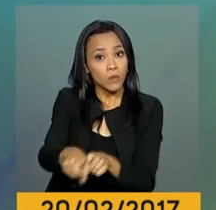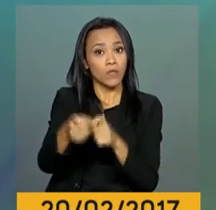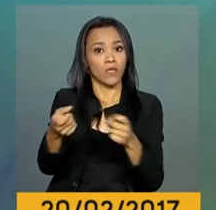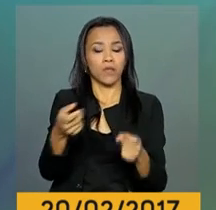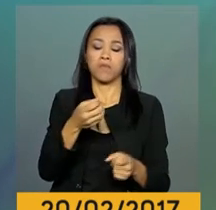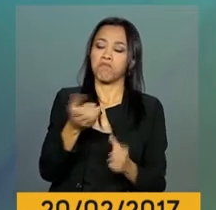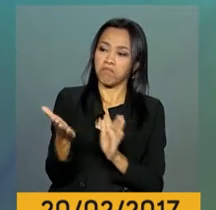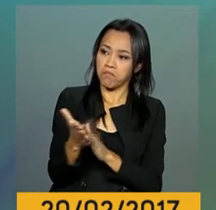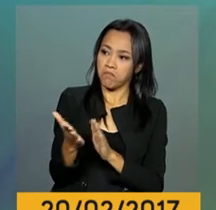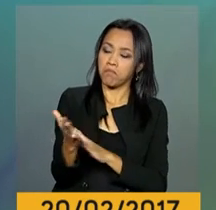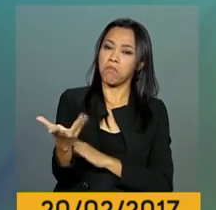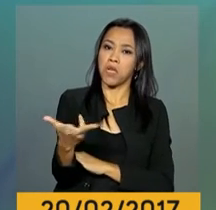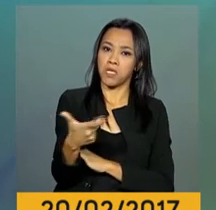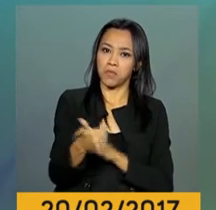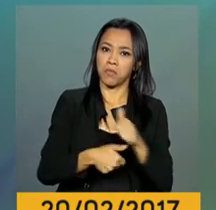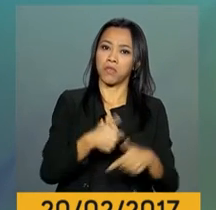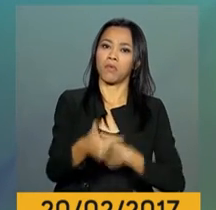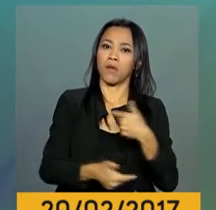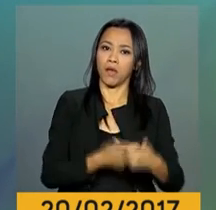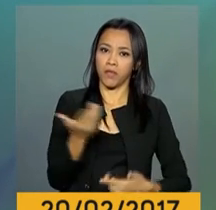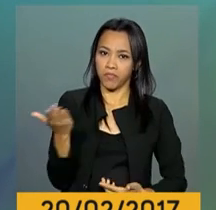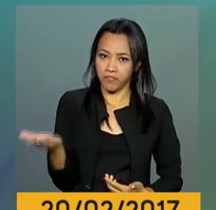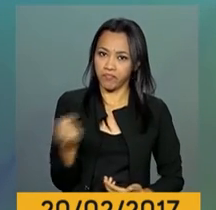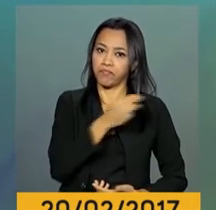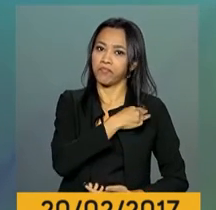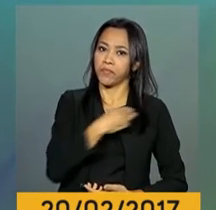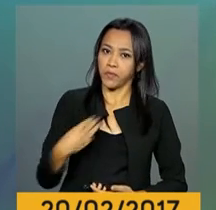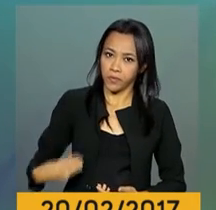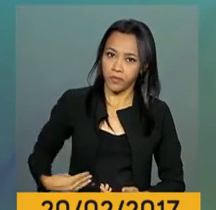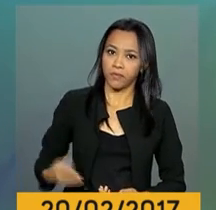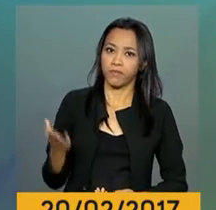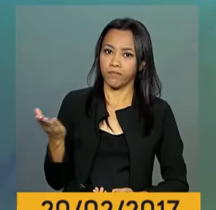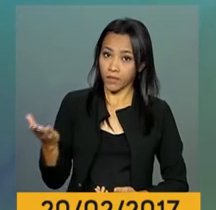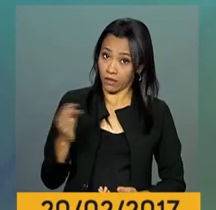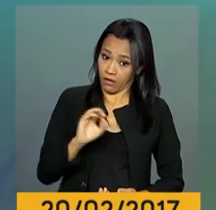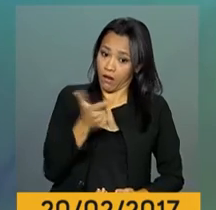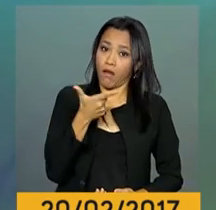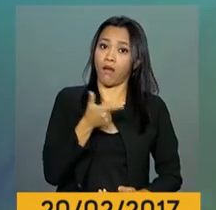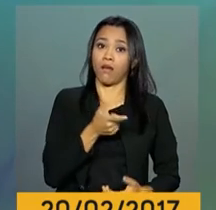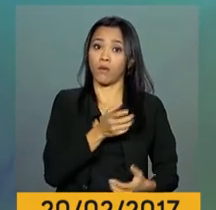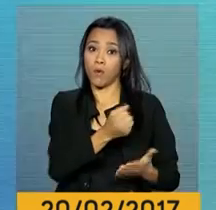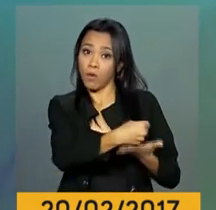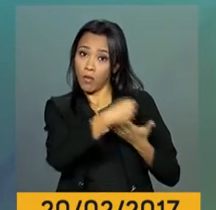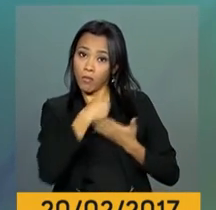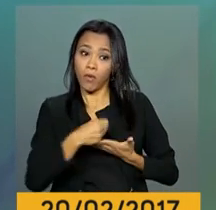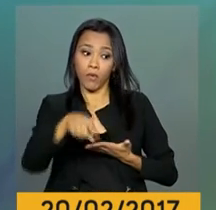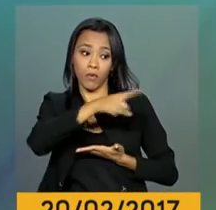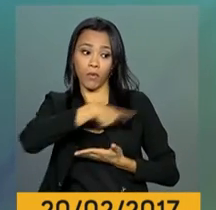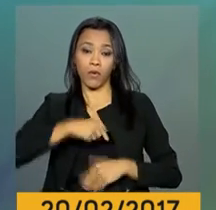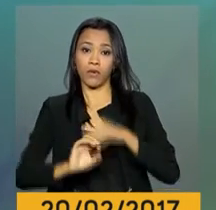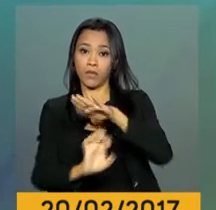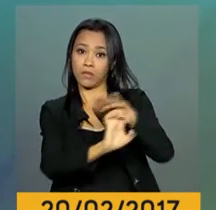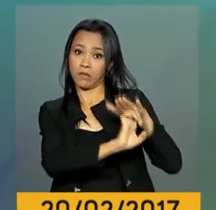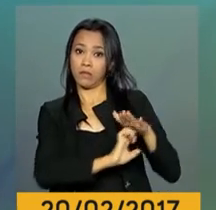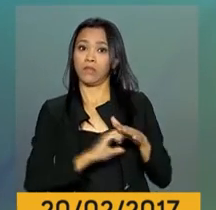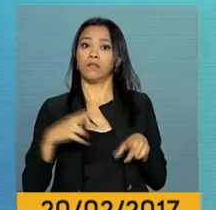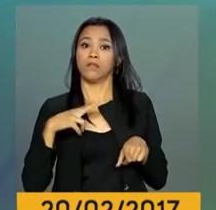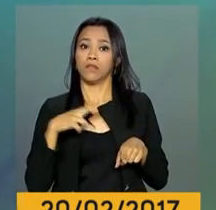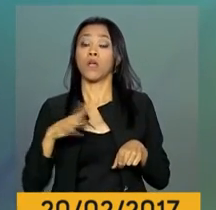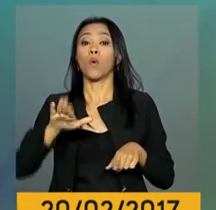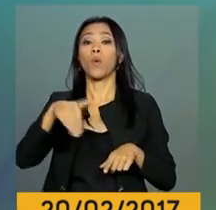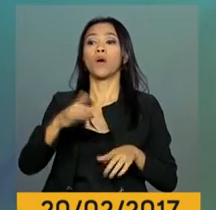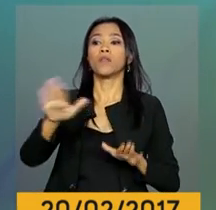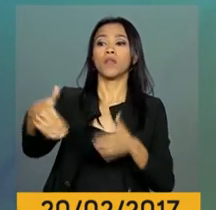um belíssimo trabalho, com a colaboração, naturalmente, da iniciativa privada. Quando eu saúdo o Fábio